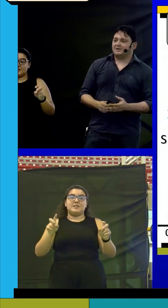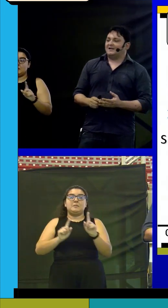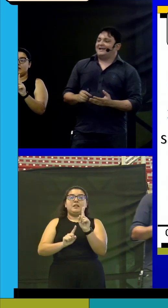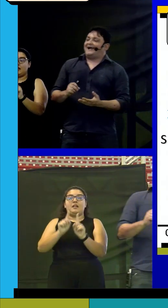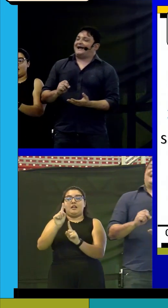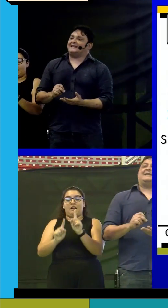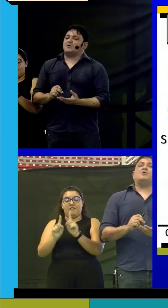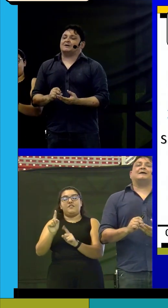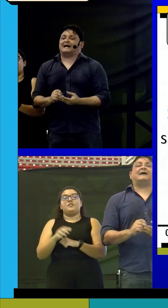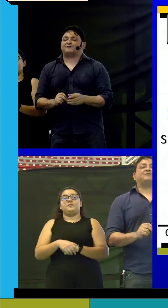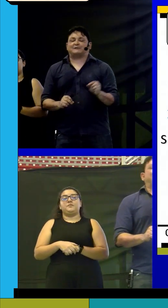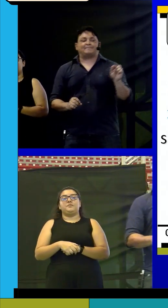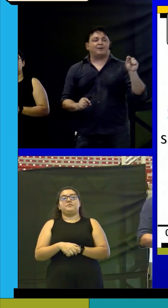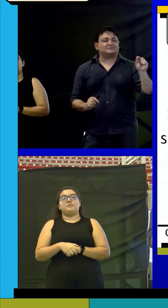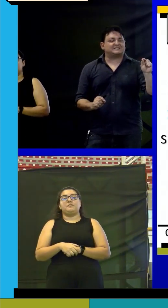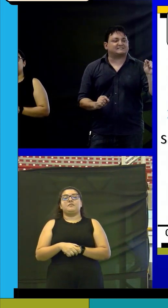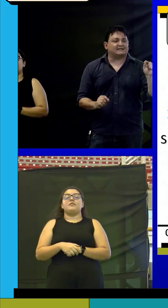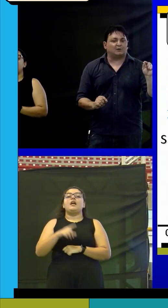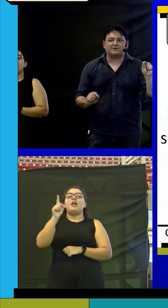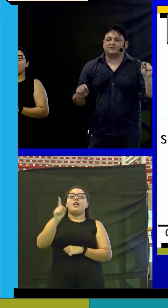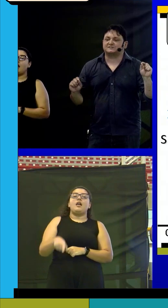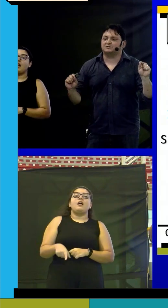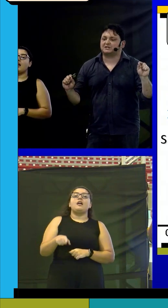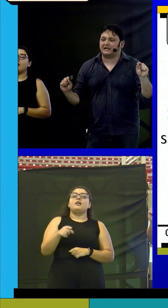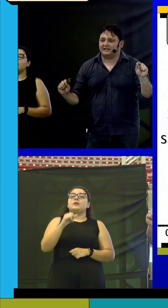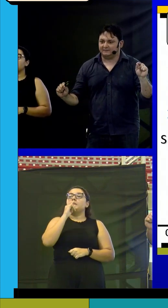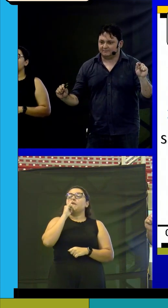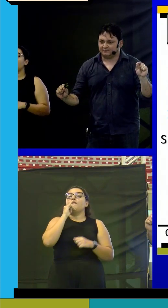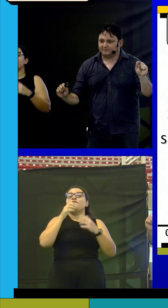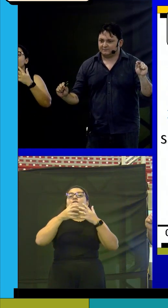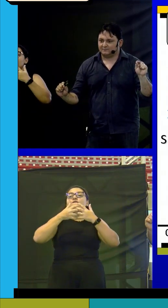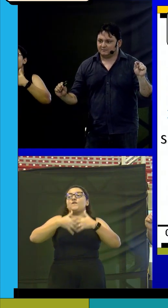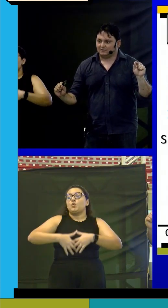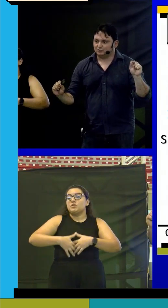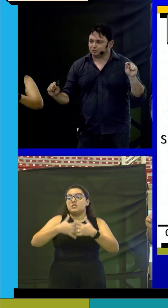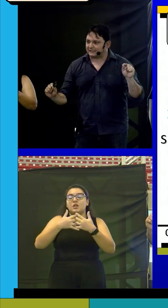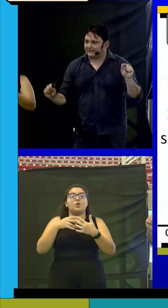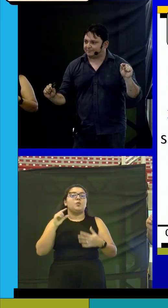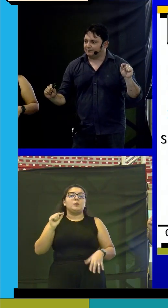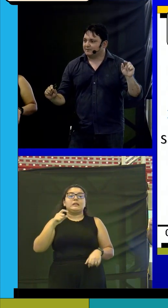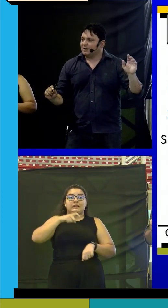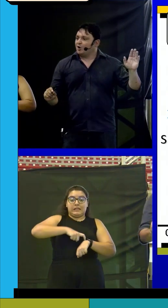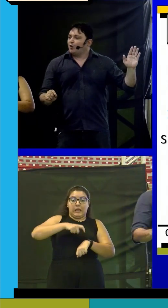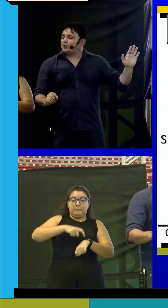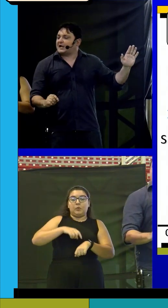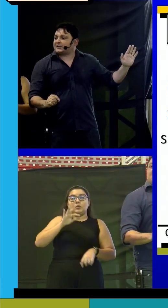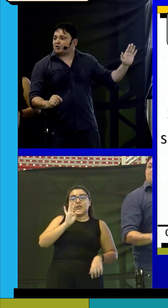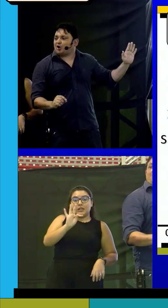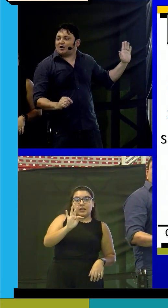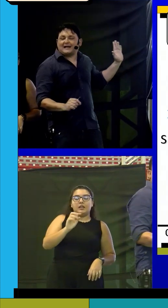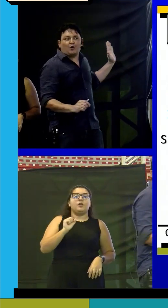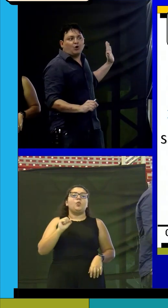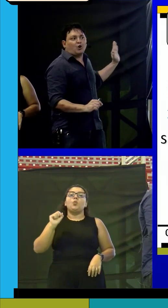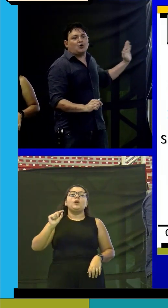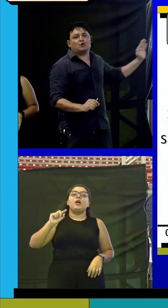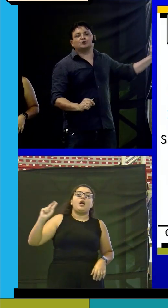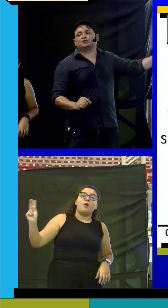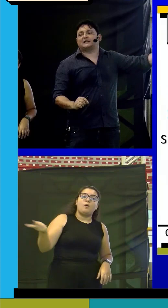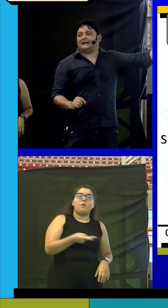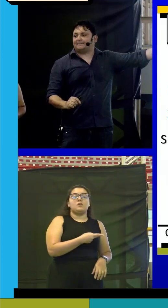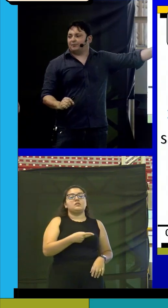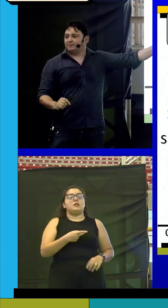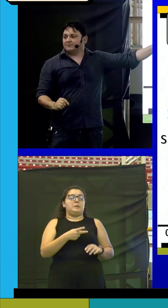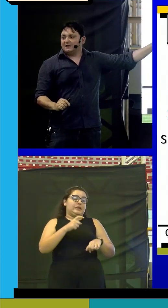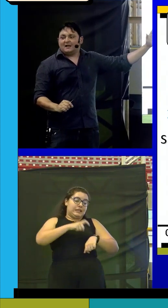gráfico. Ali é um gráfico da posição em função de quem? Do tempo. O que é que ocorre ao longo